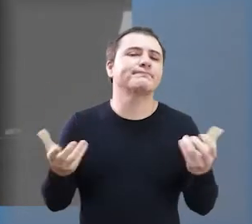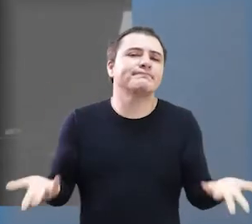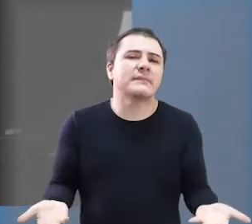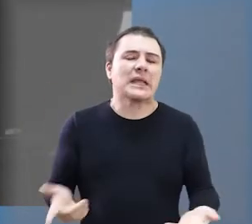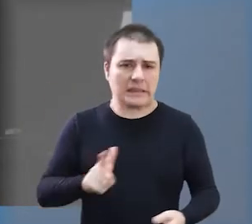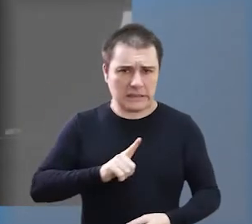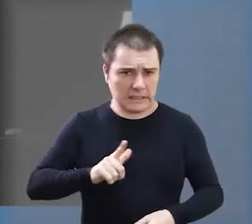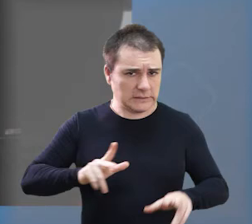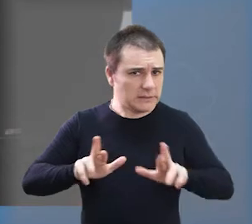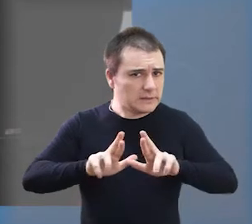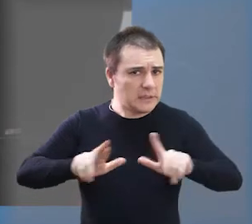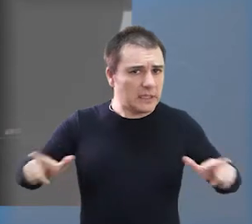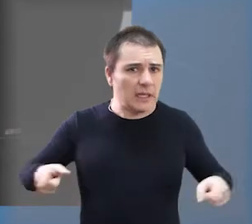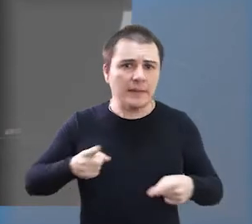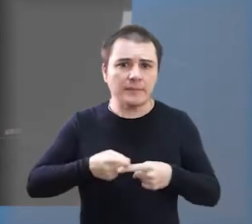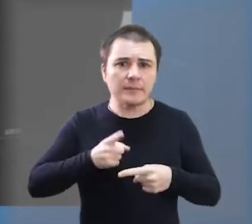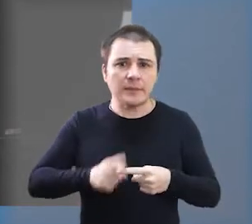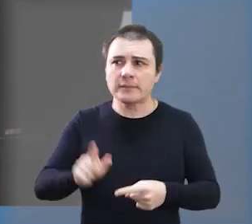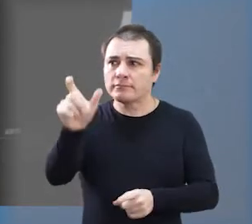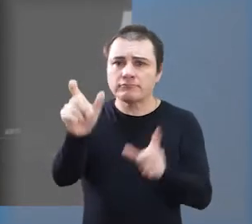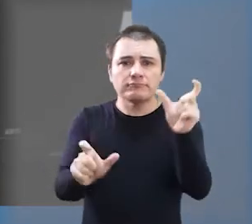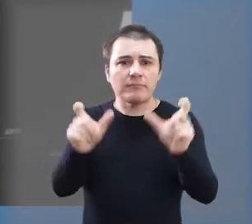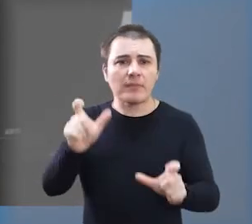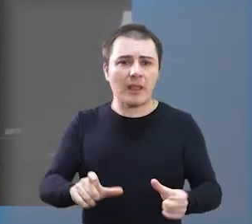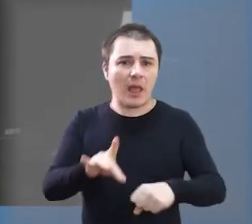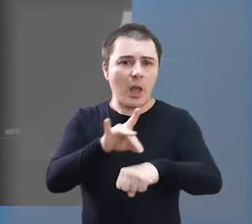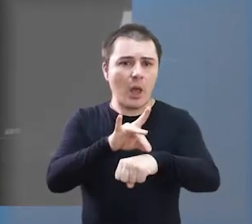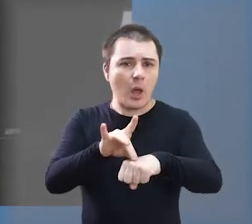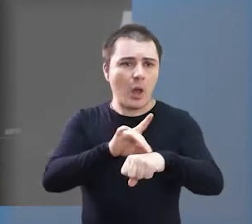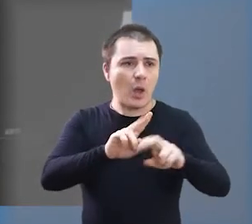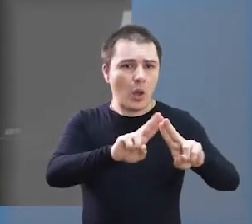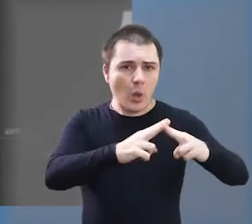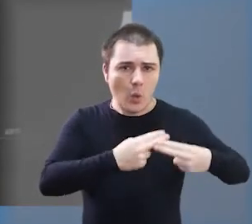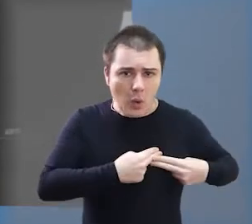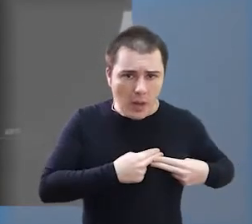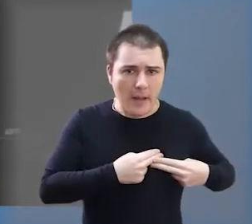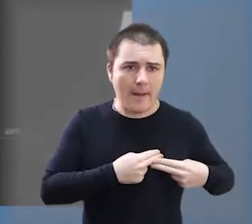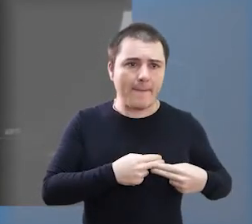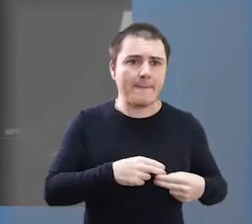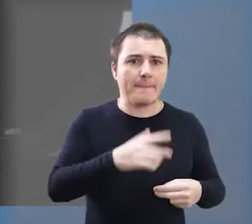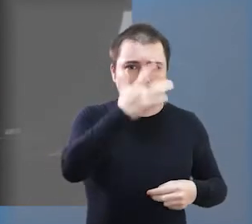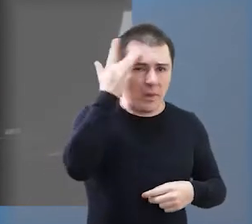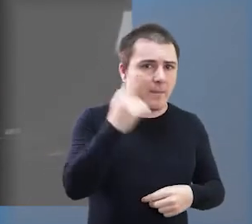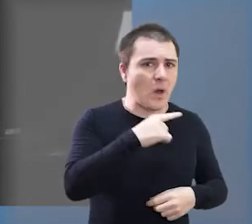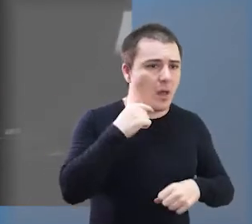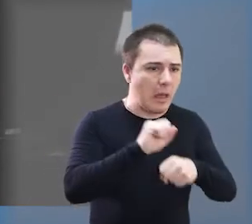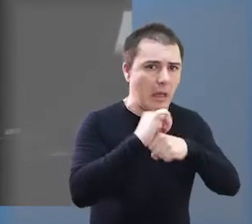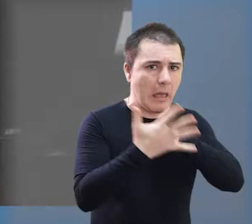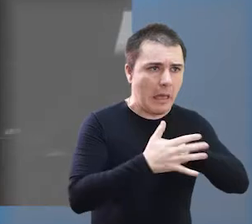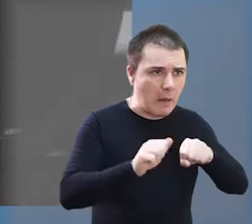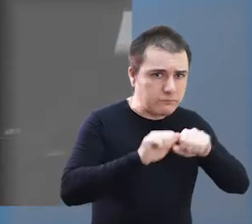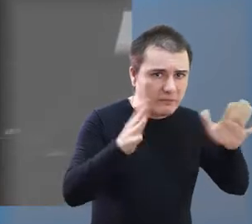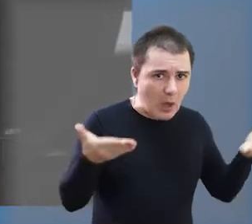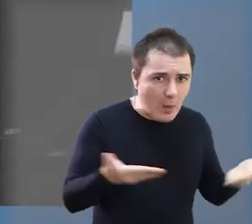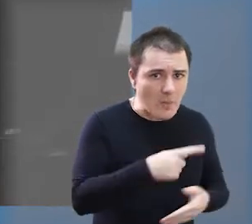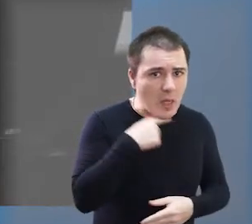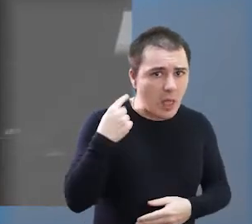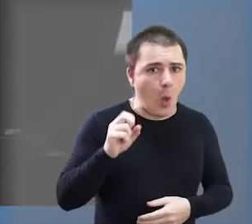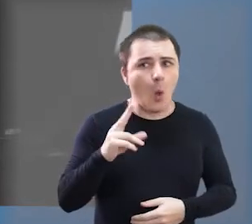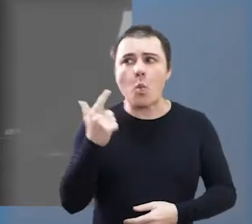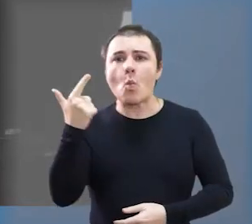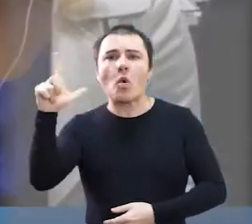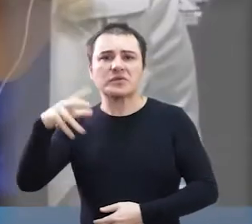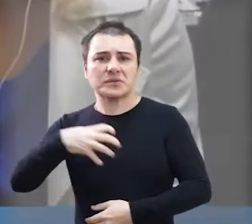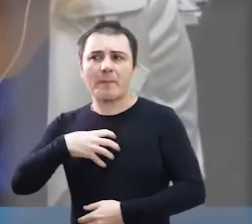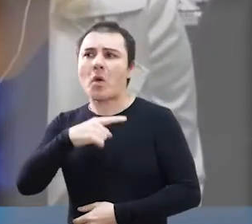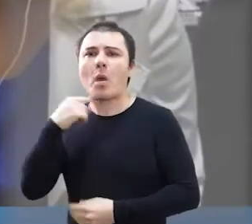qual que é a diferença, na elaboração do luto de quando a gente perde uma pessoa na pandemia e de quando perdemos pessoas em outras